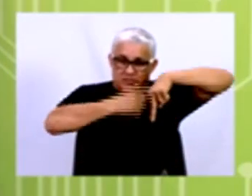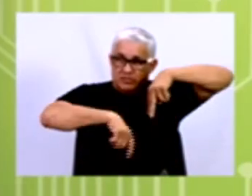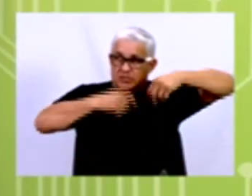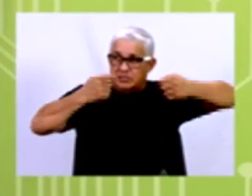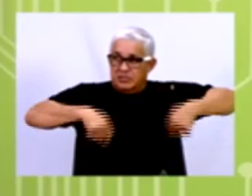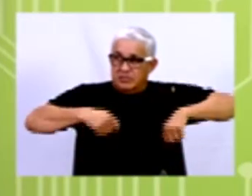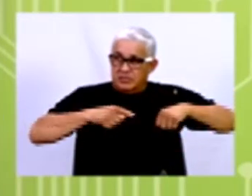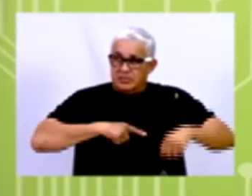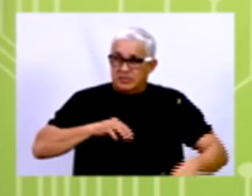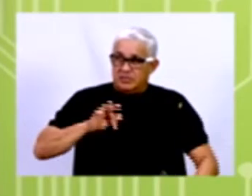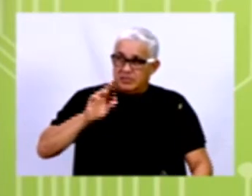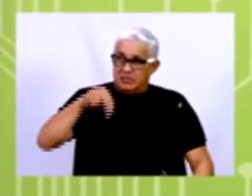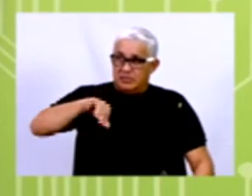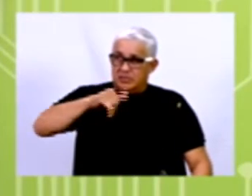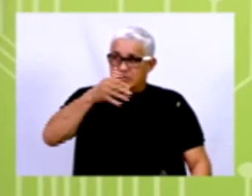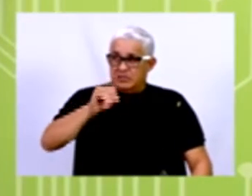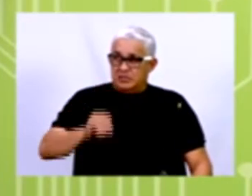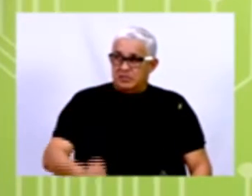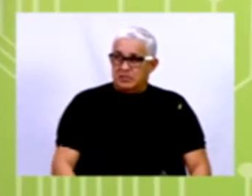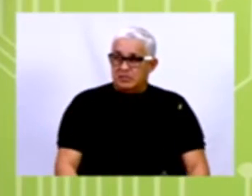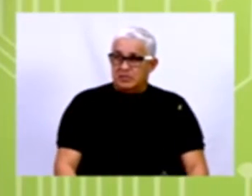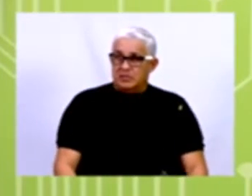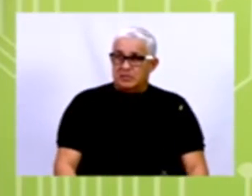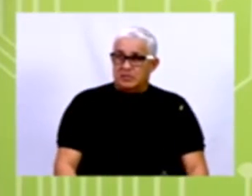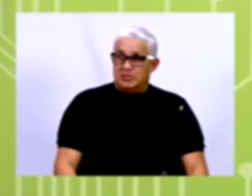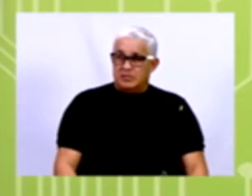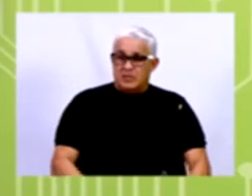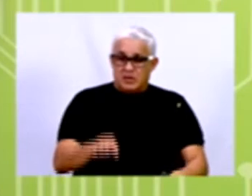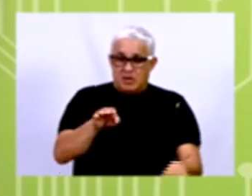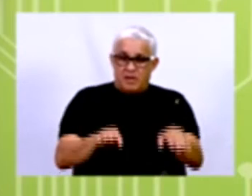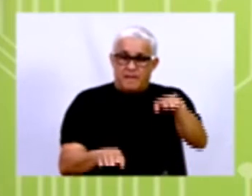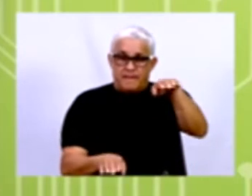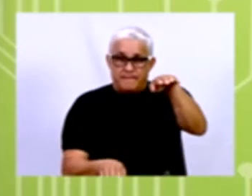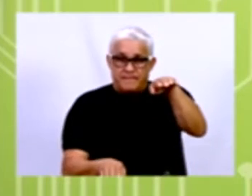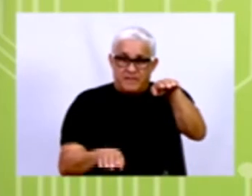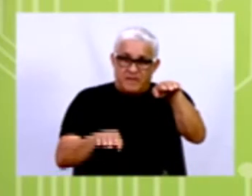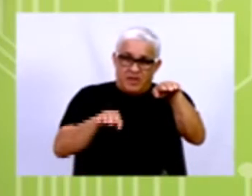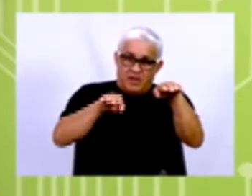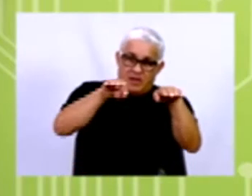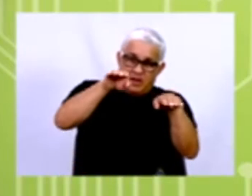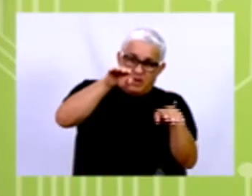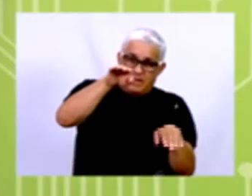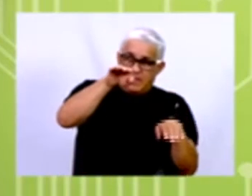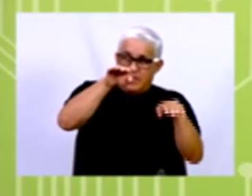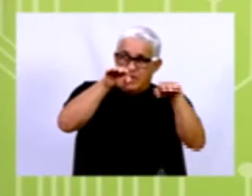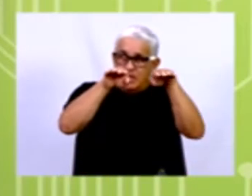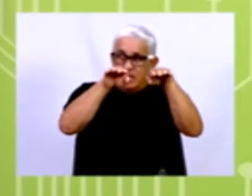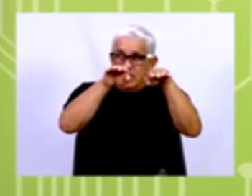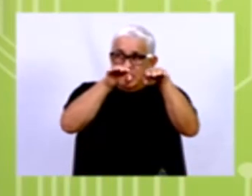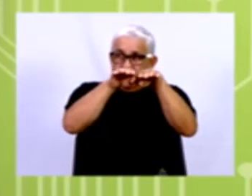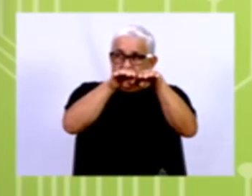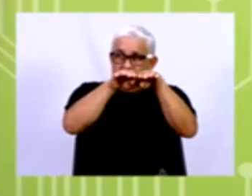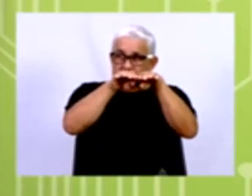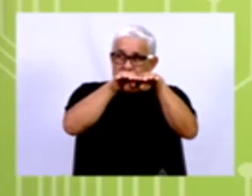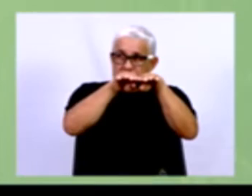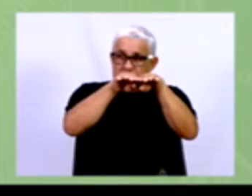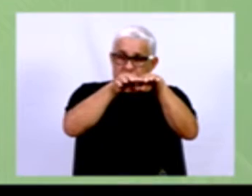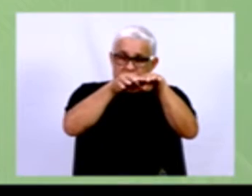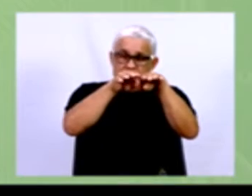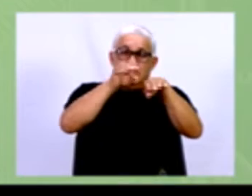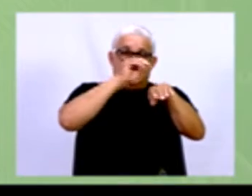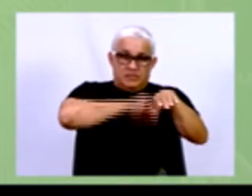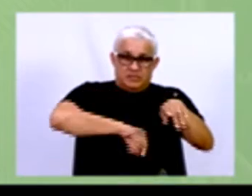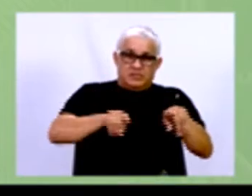têm a função de reequilibrar a economia, ou seja, equilibrando aquilo que se arrecada com aquilo que gasta. E